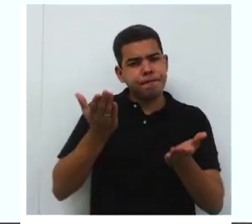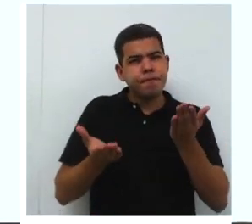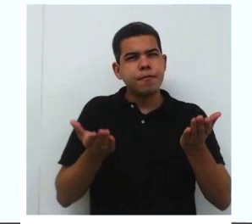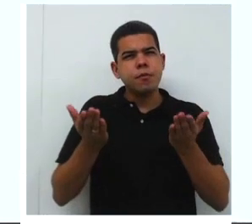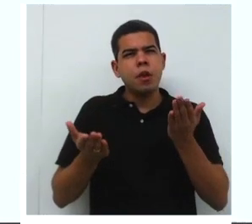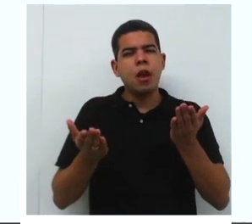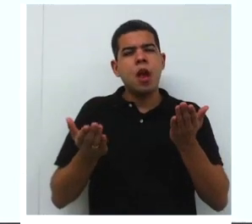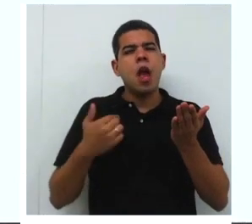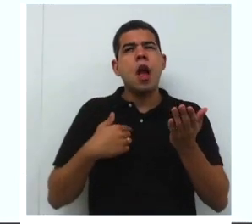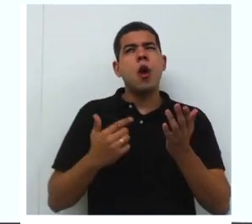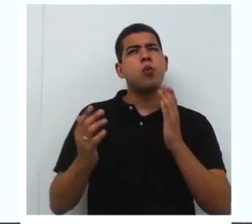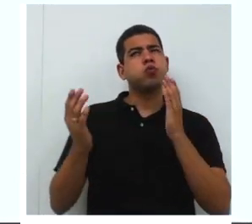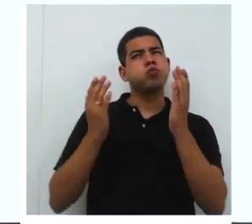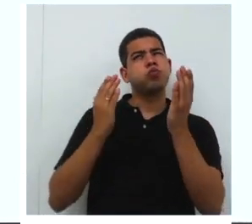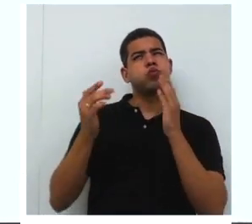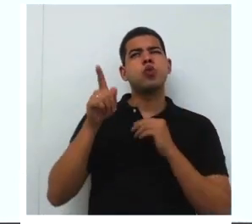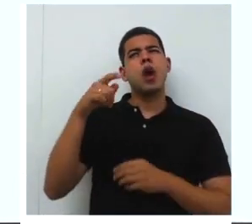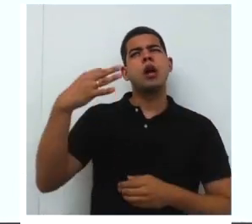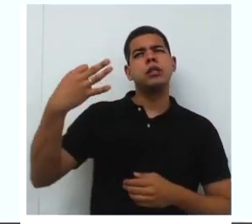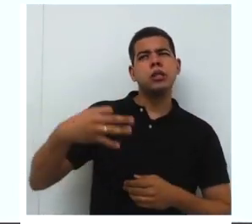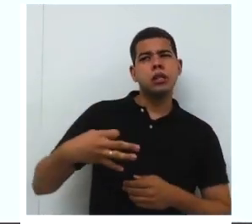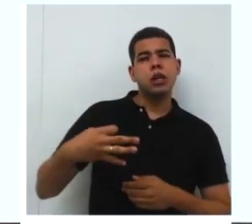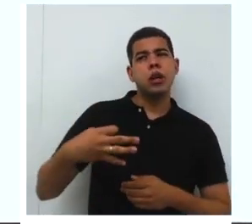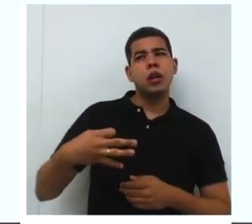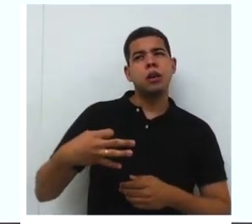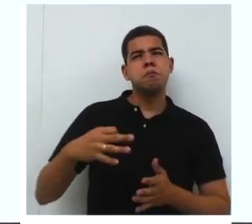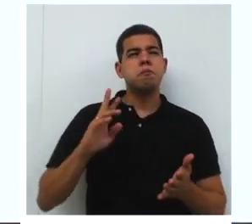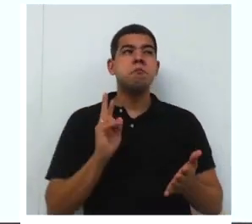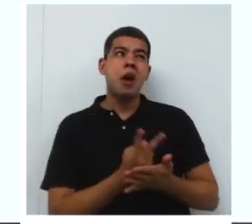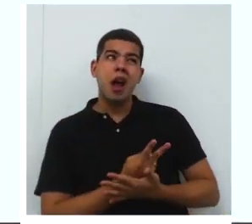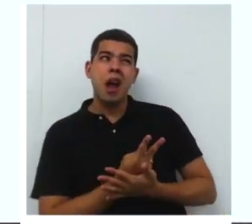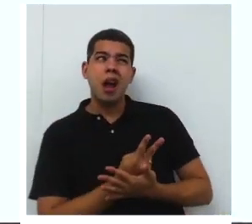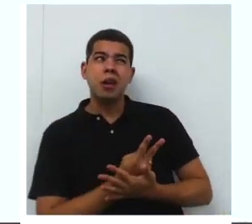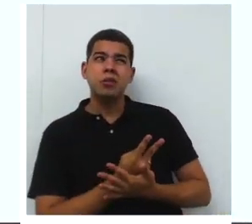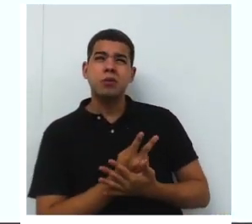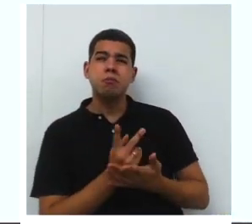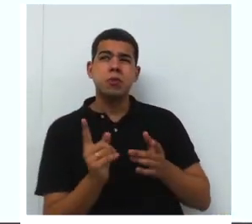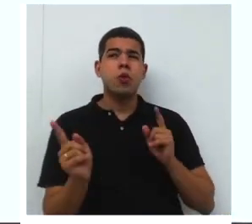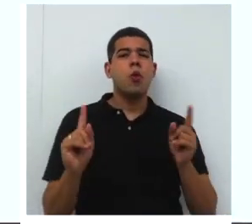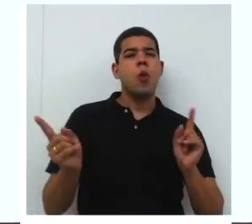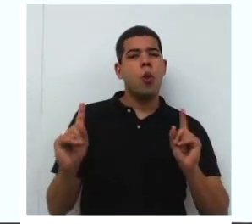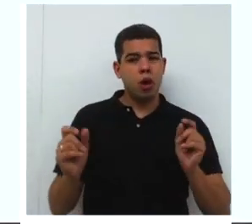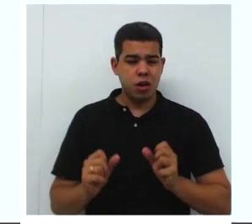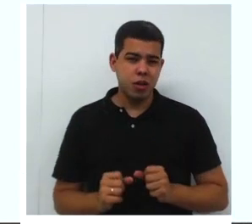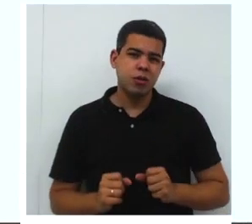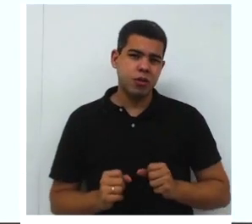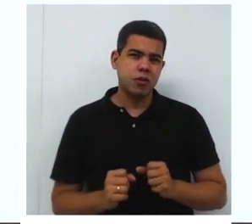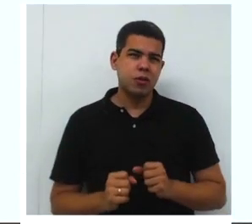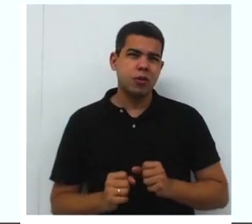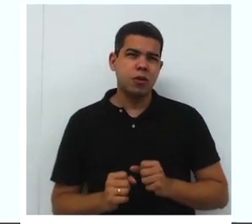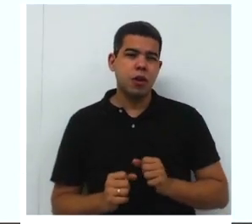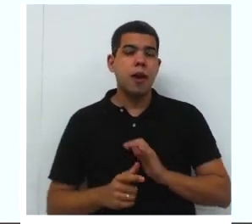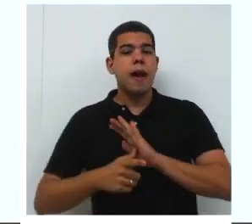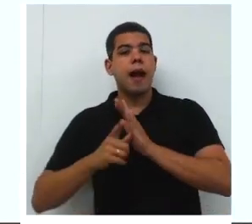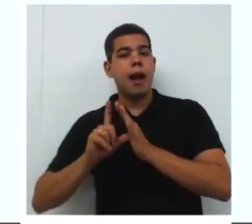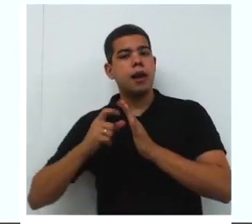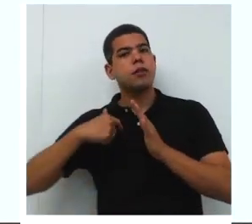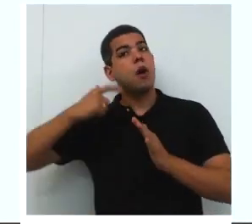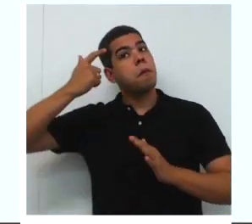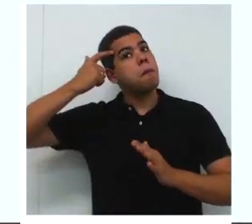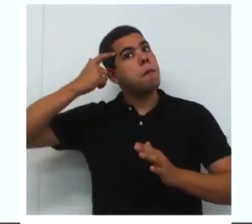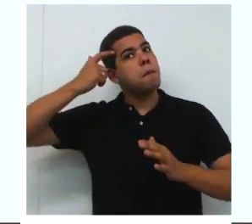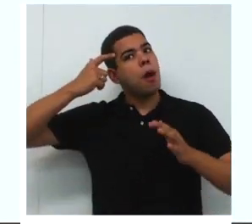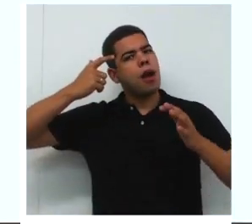ponderação, medir, analisar, fazer um julgamento prévio da situação, que é o juízo